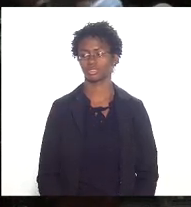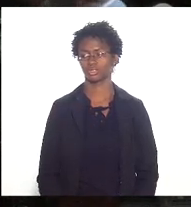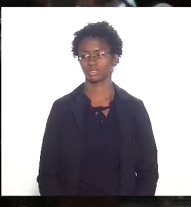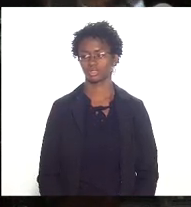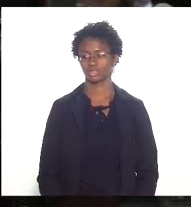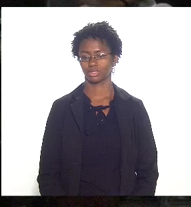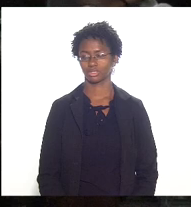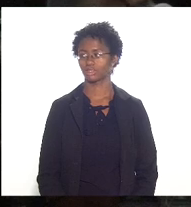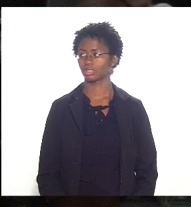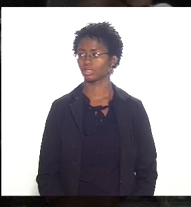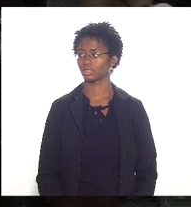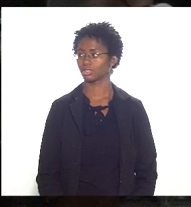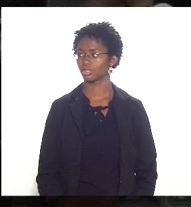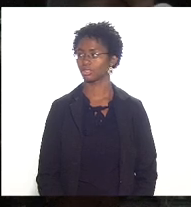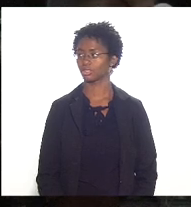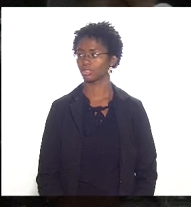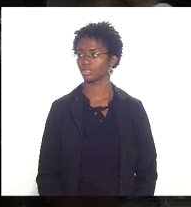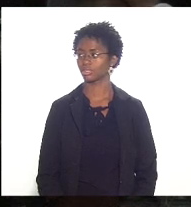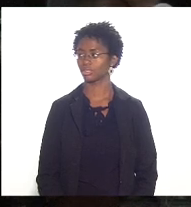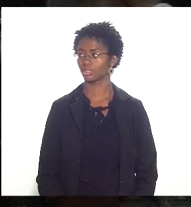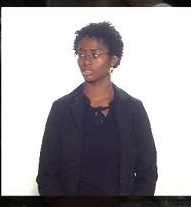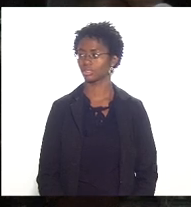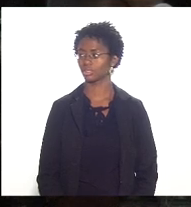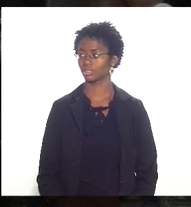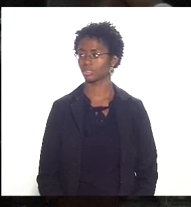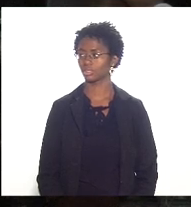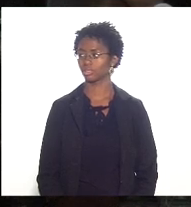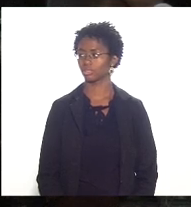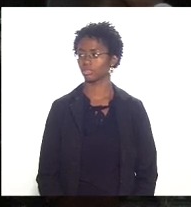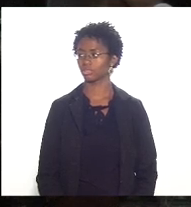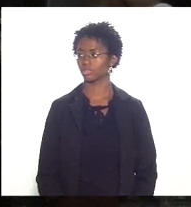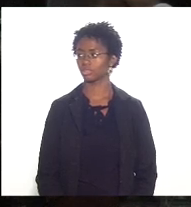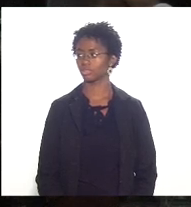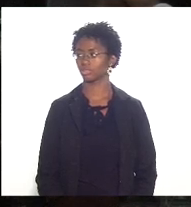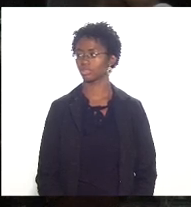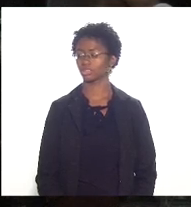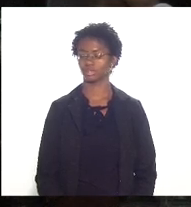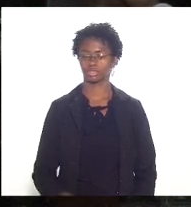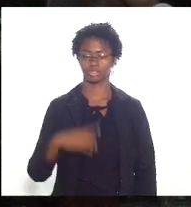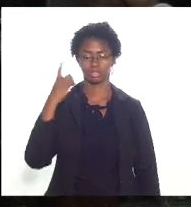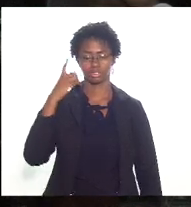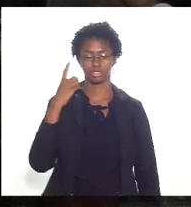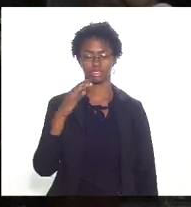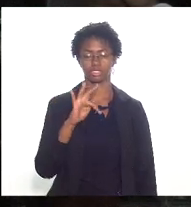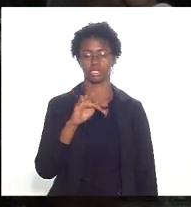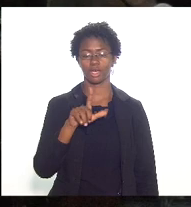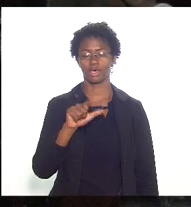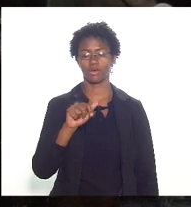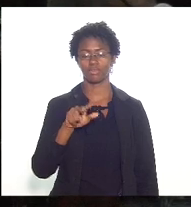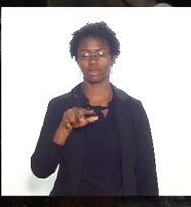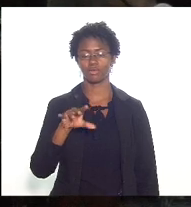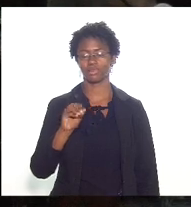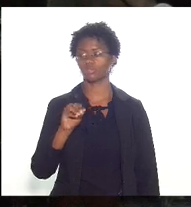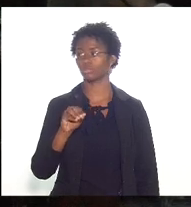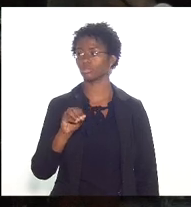o Deputado Samuel Malafaia o deputado Flávio serafini